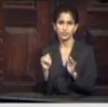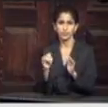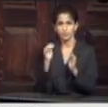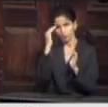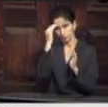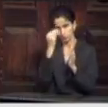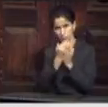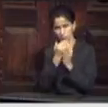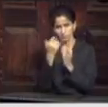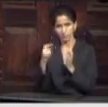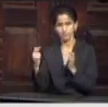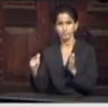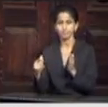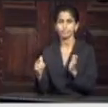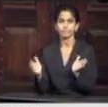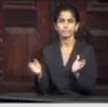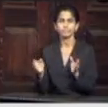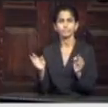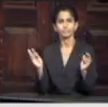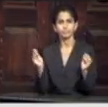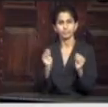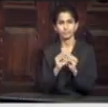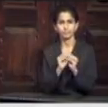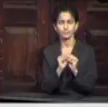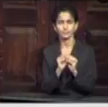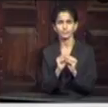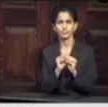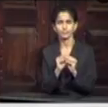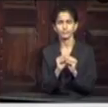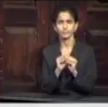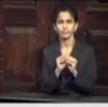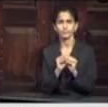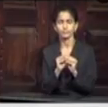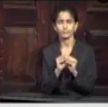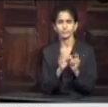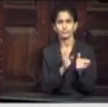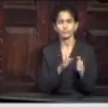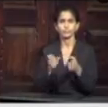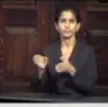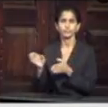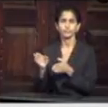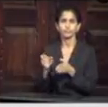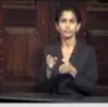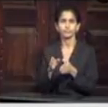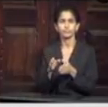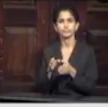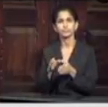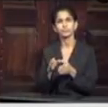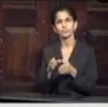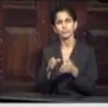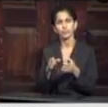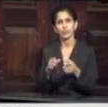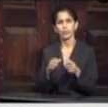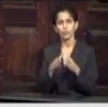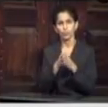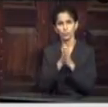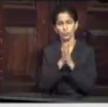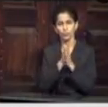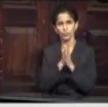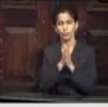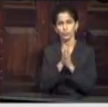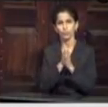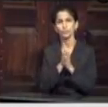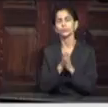Então, senhor presidente, só para concluir, a questão de ordem é para que o senhor defira a